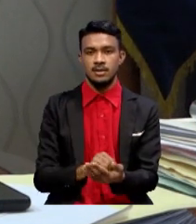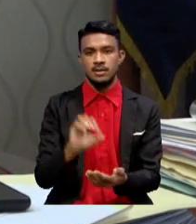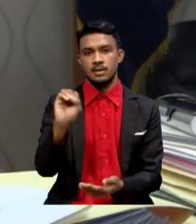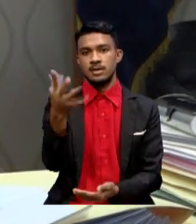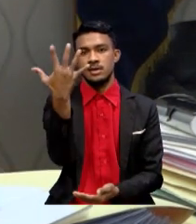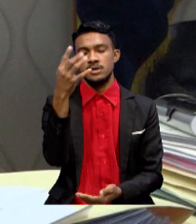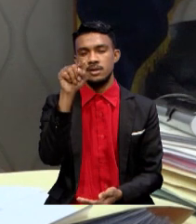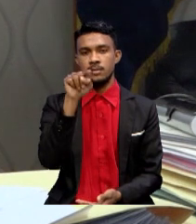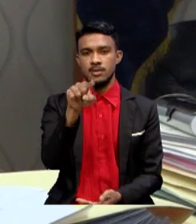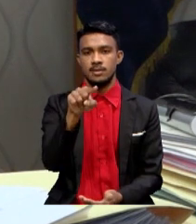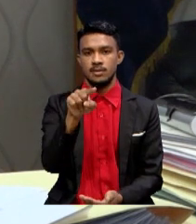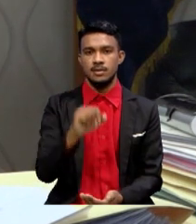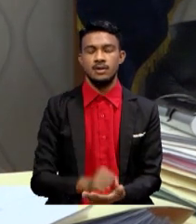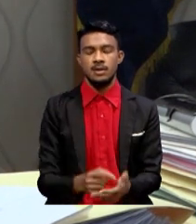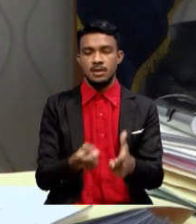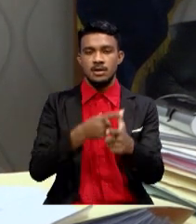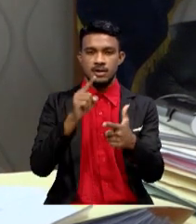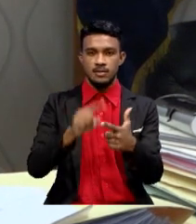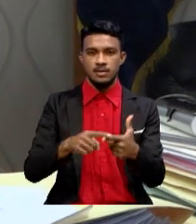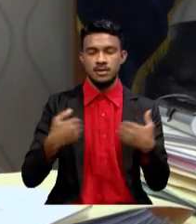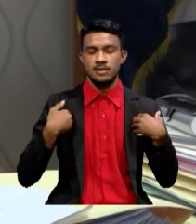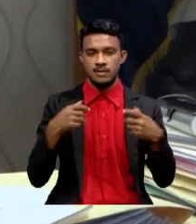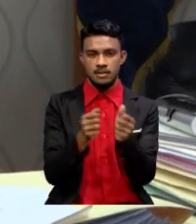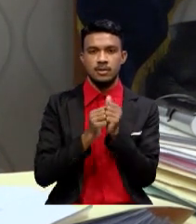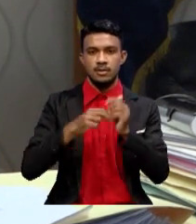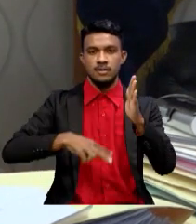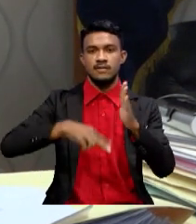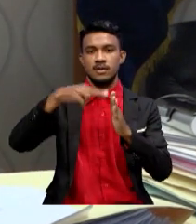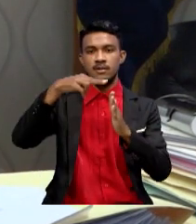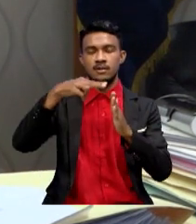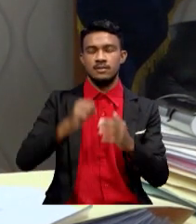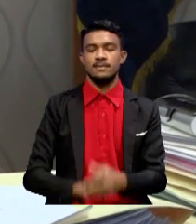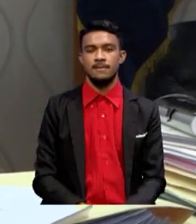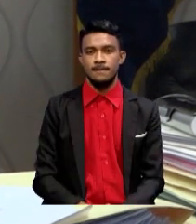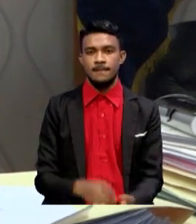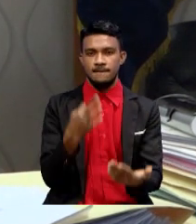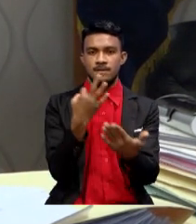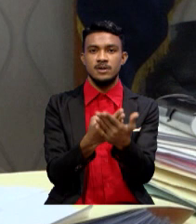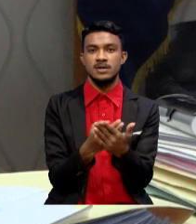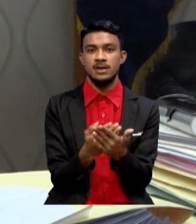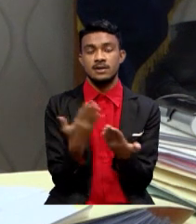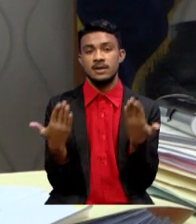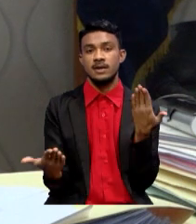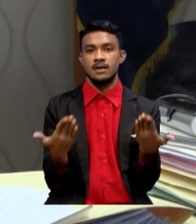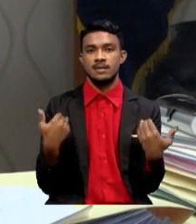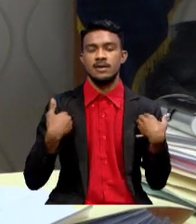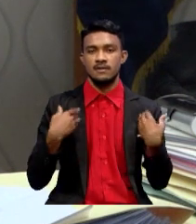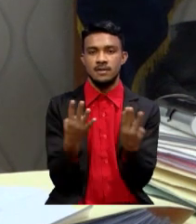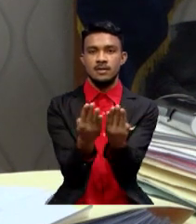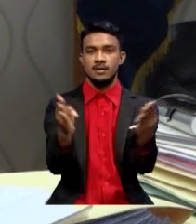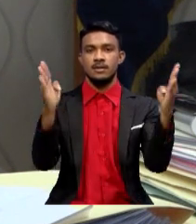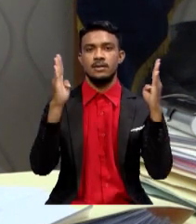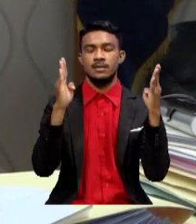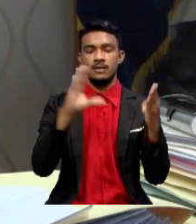40.590.015. E depois total valor be osan hira mag iha contentor lara